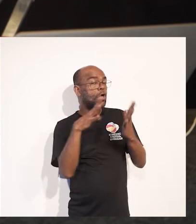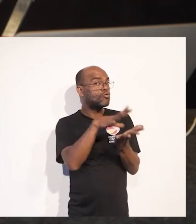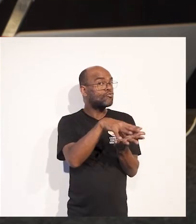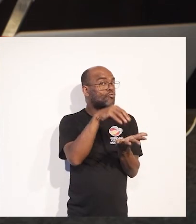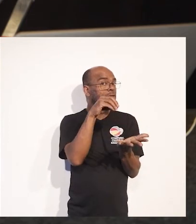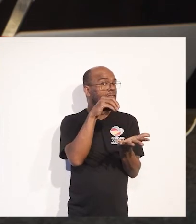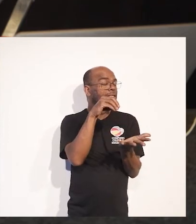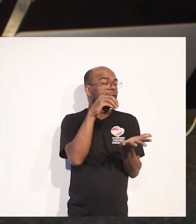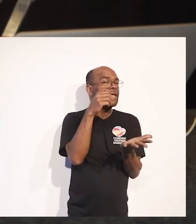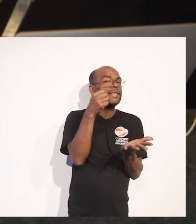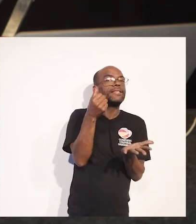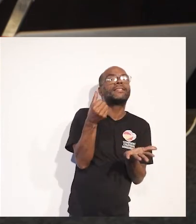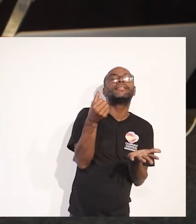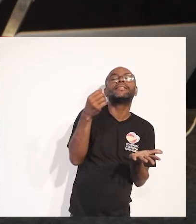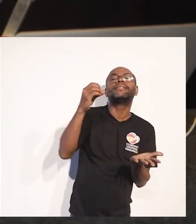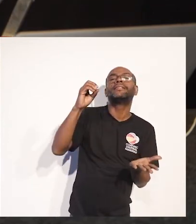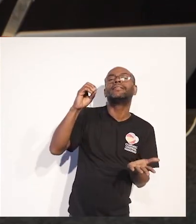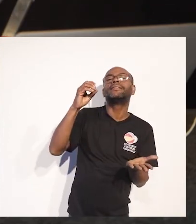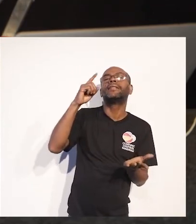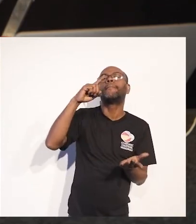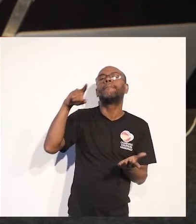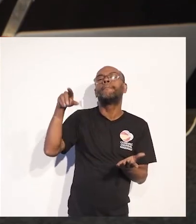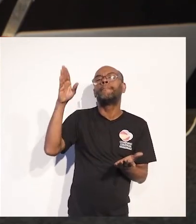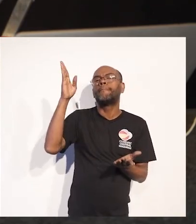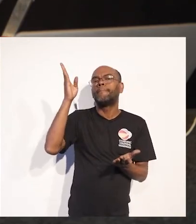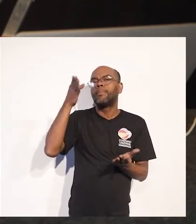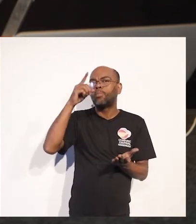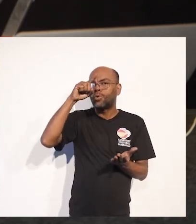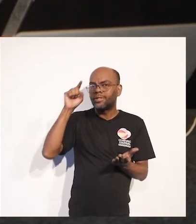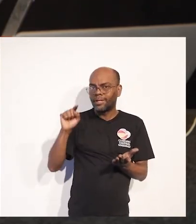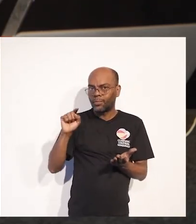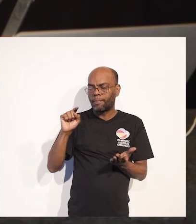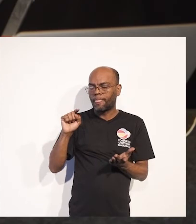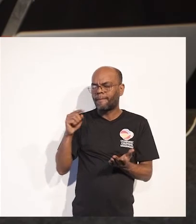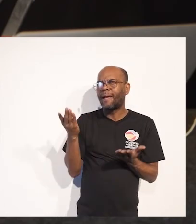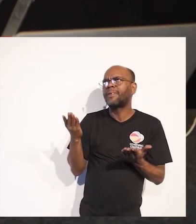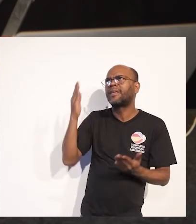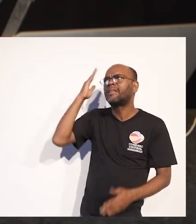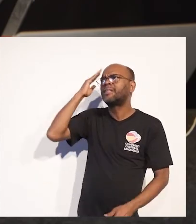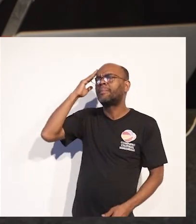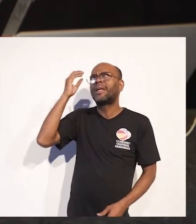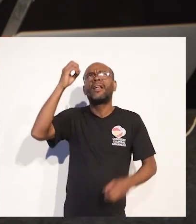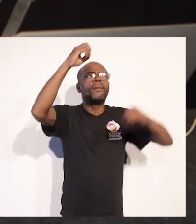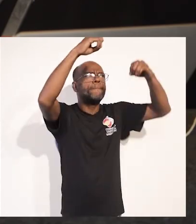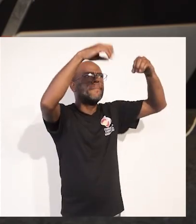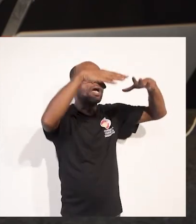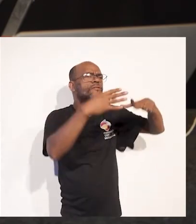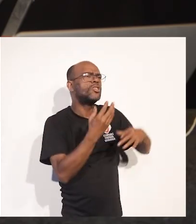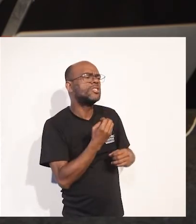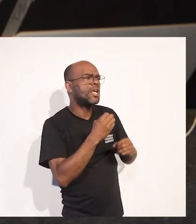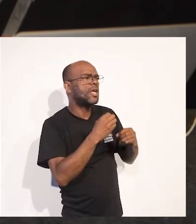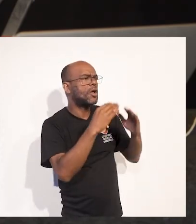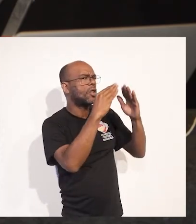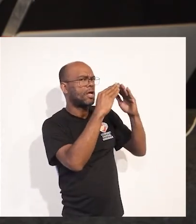cores. Quer ver um exemplo? Sabe essas lâmpadas tubulares que você coloca na cozinha, que você